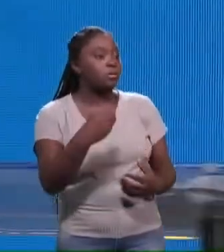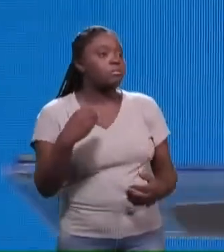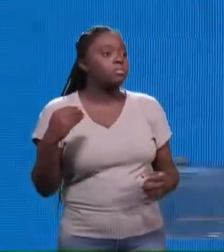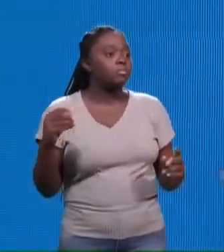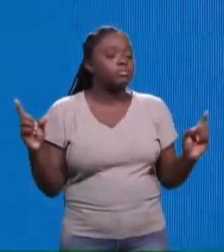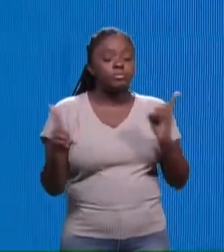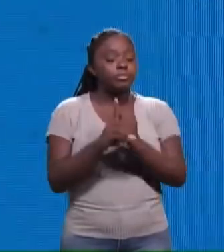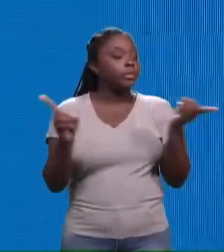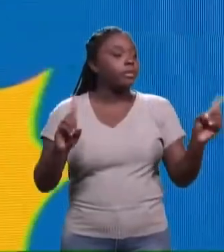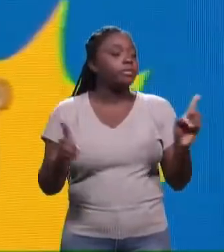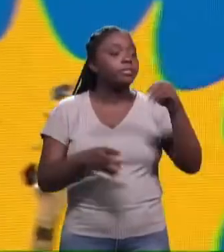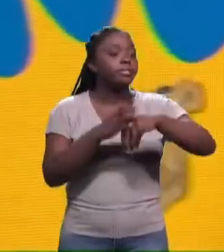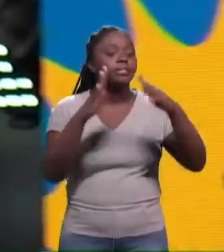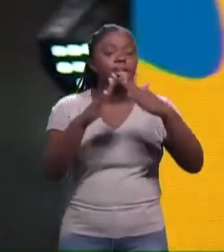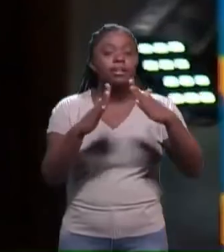vê.